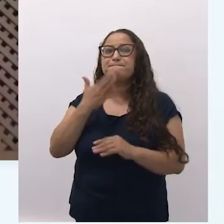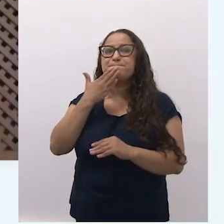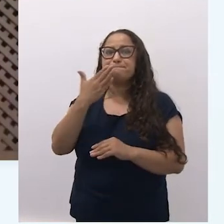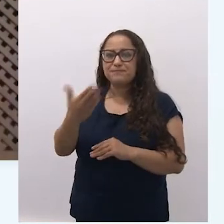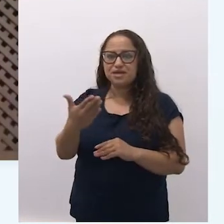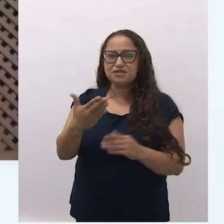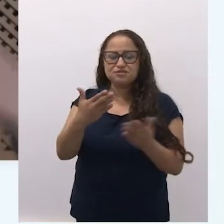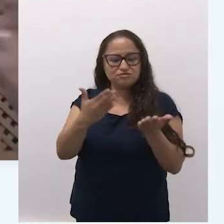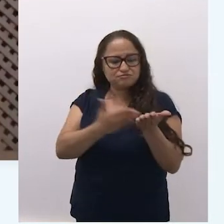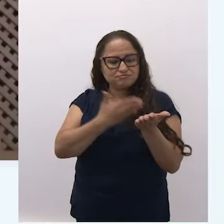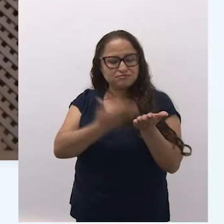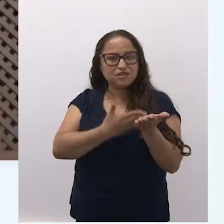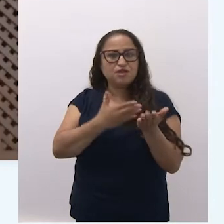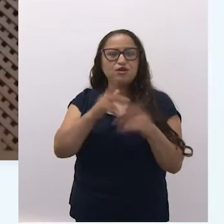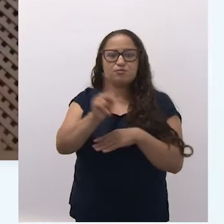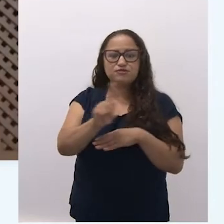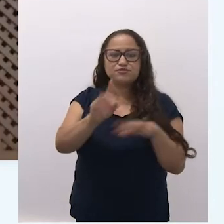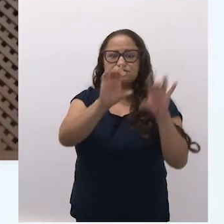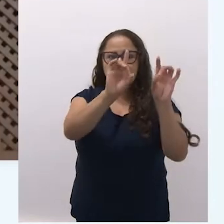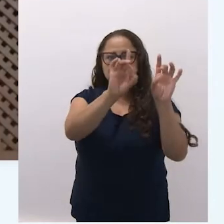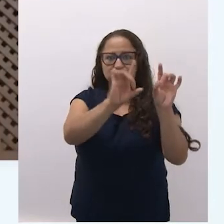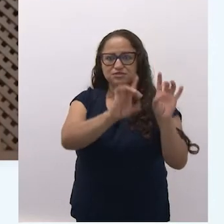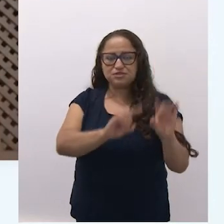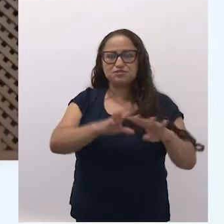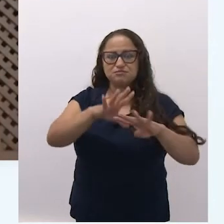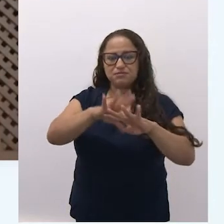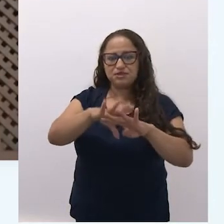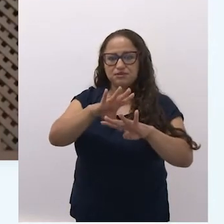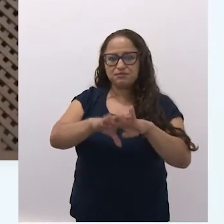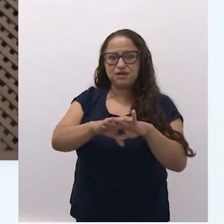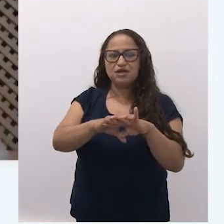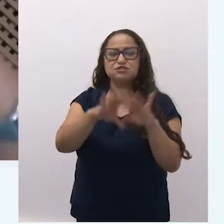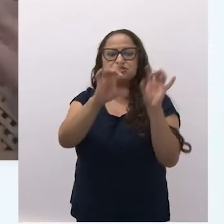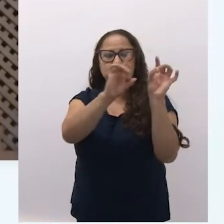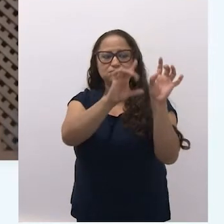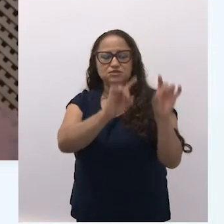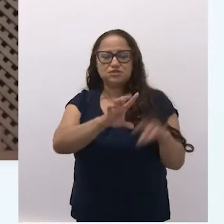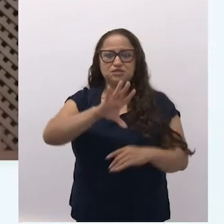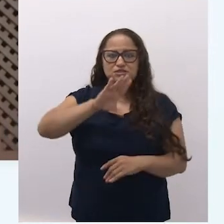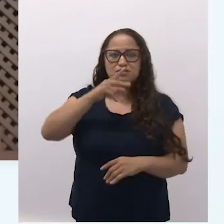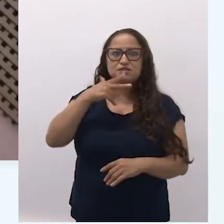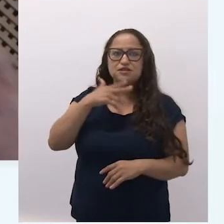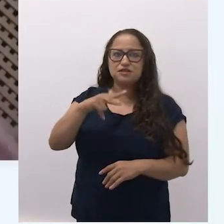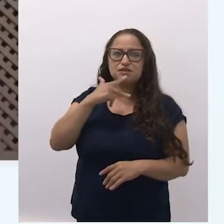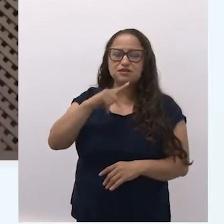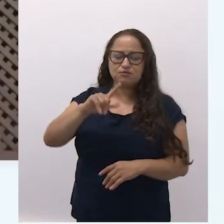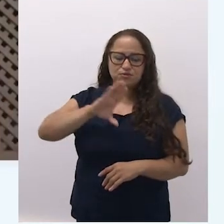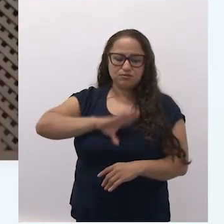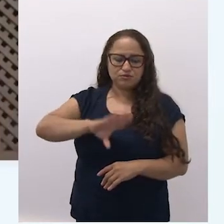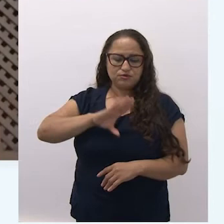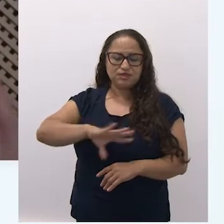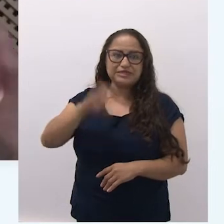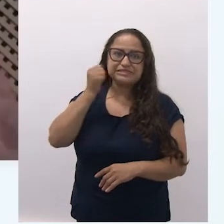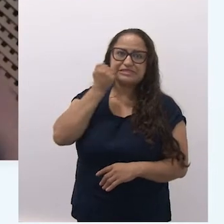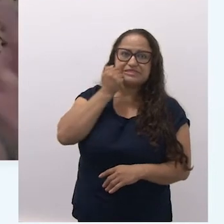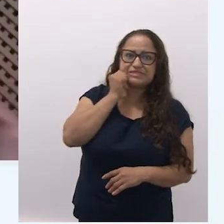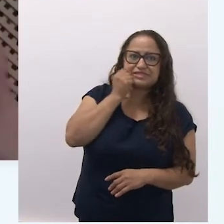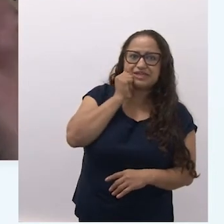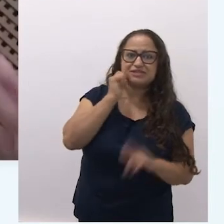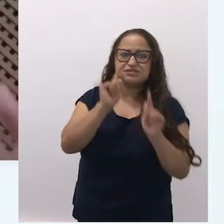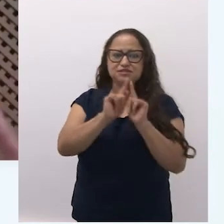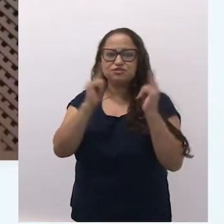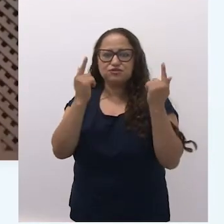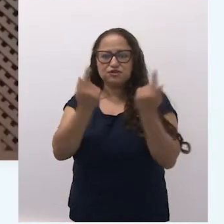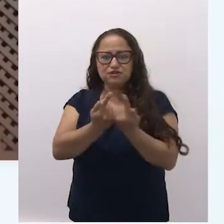professores especialistas, então um especialista em matemática, um especialista em língua portuguesa, um especialista em ciências, em geografia,